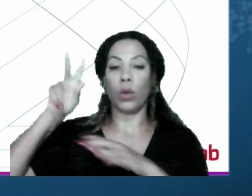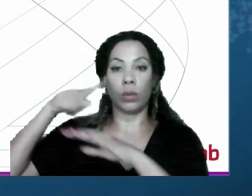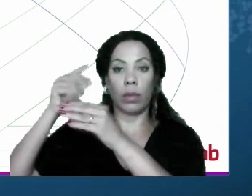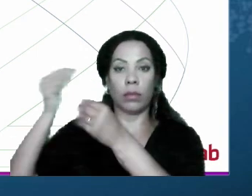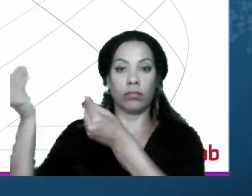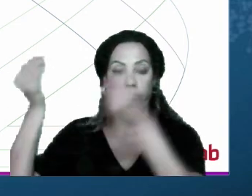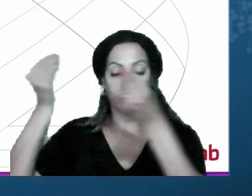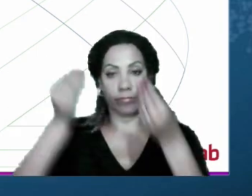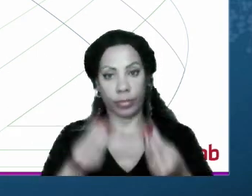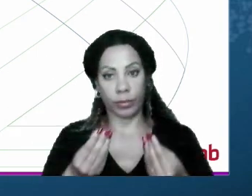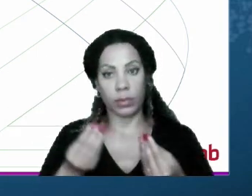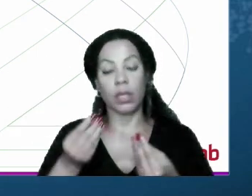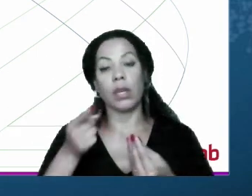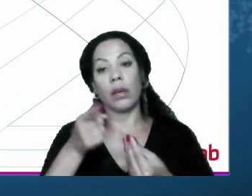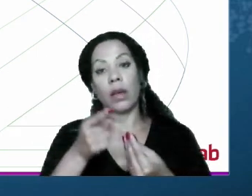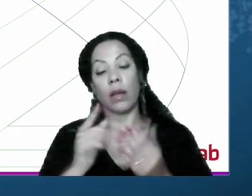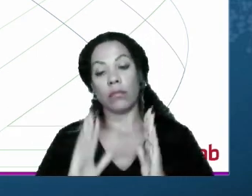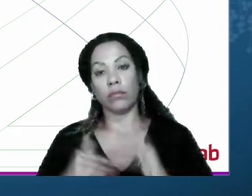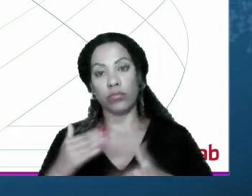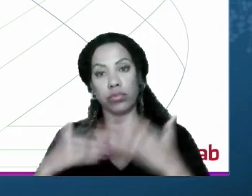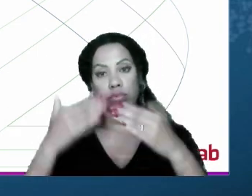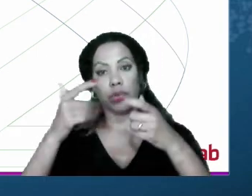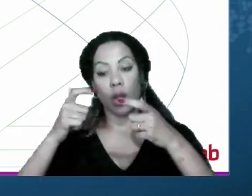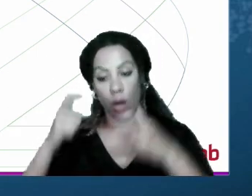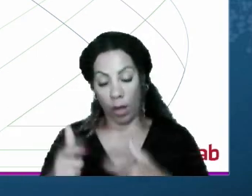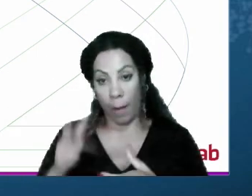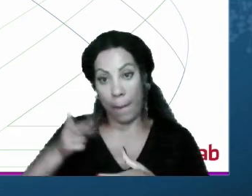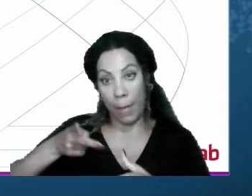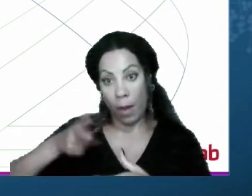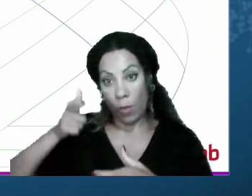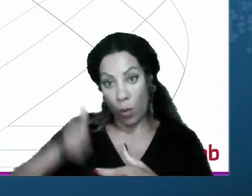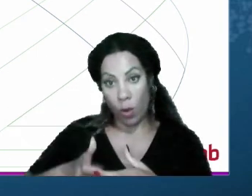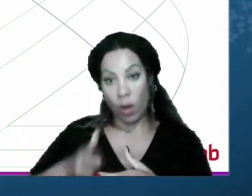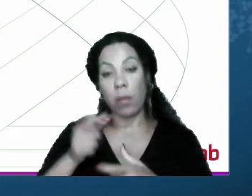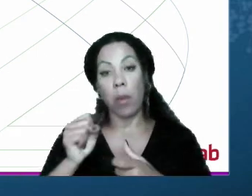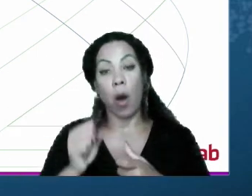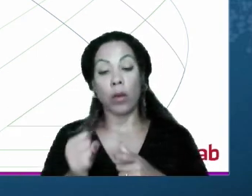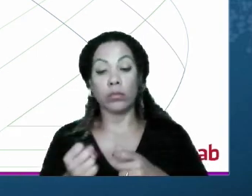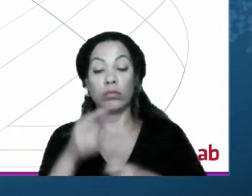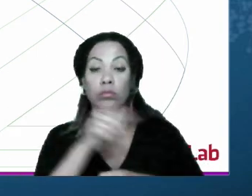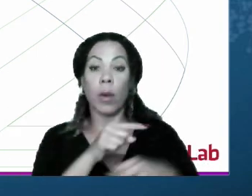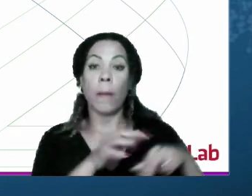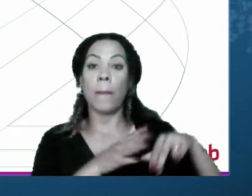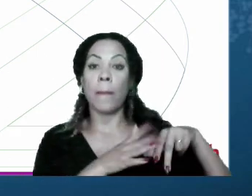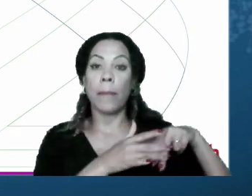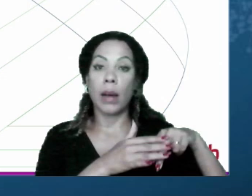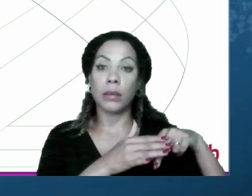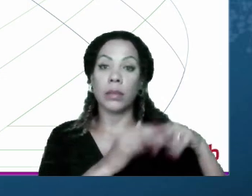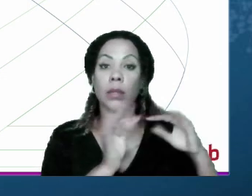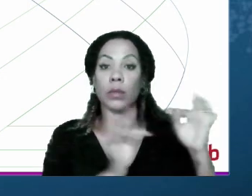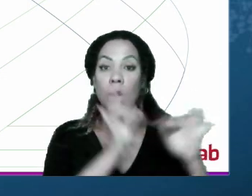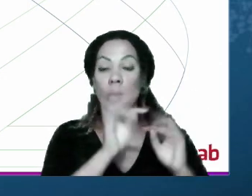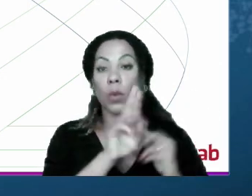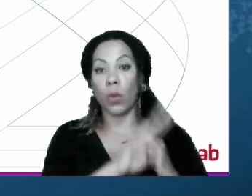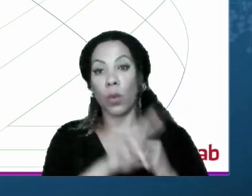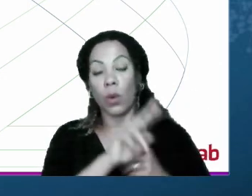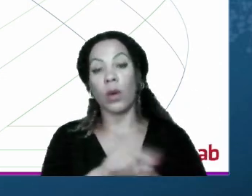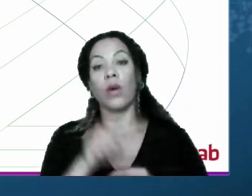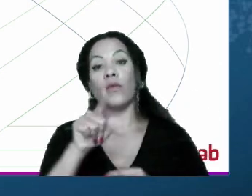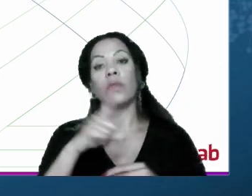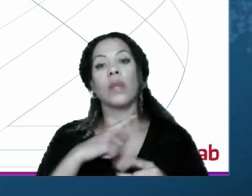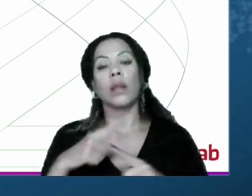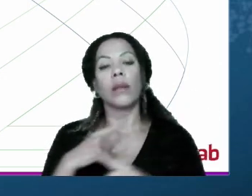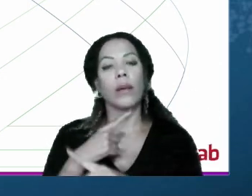nos seus. Você vai desenvolver localmente, pode aplicar no seu paciente, e você tem uma